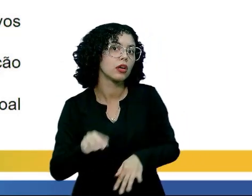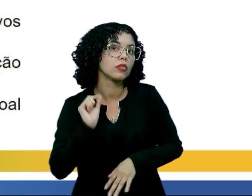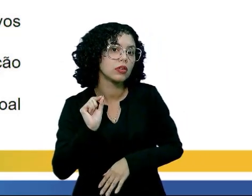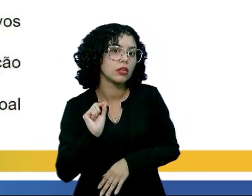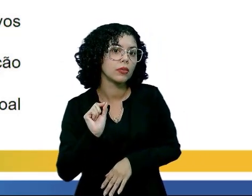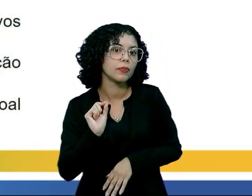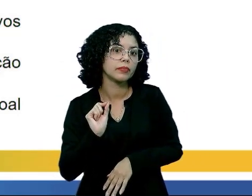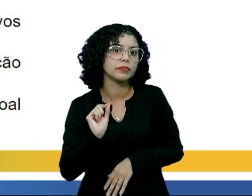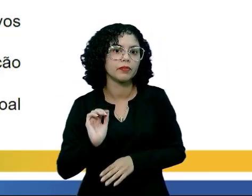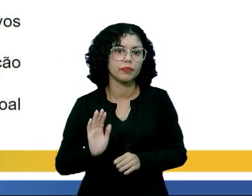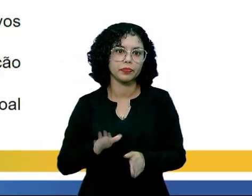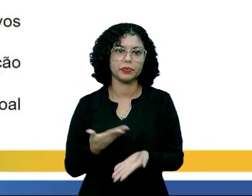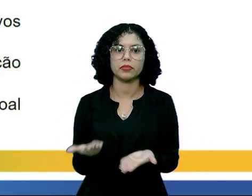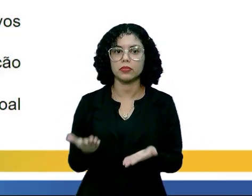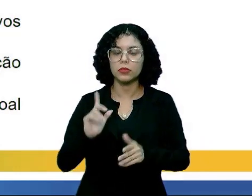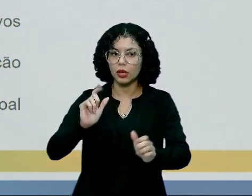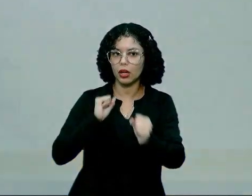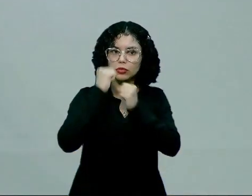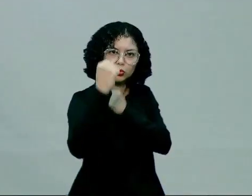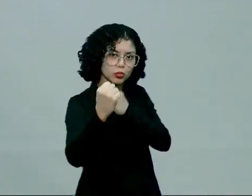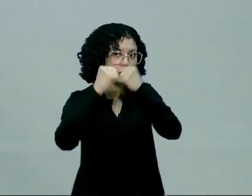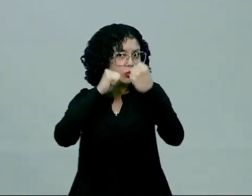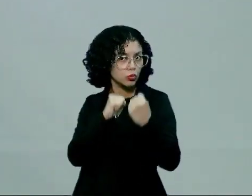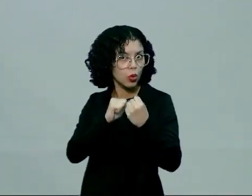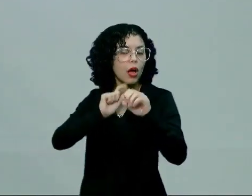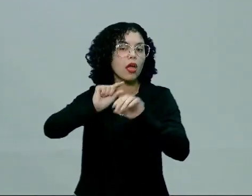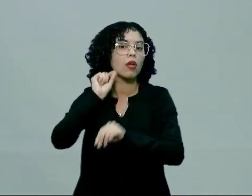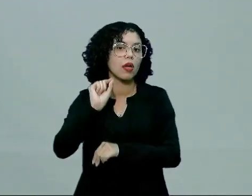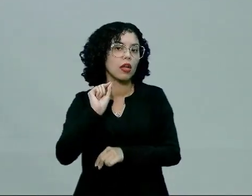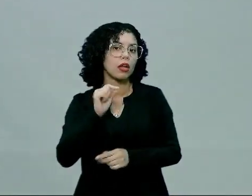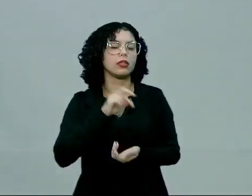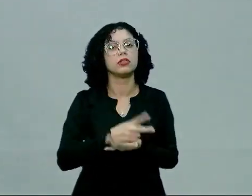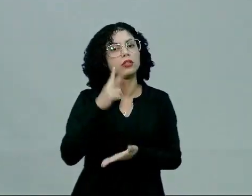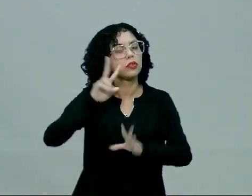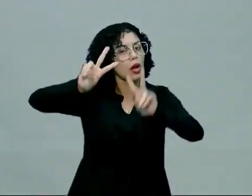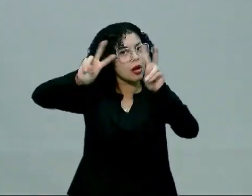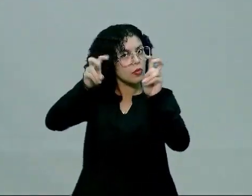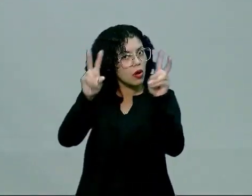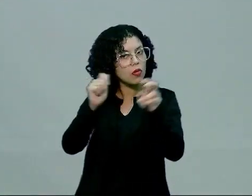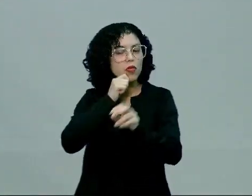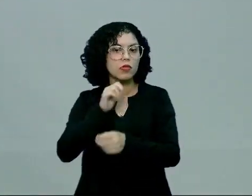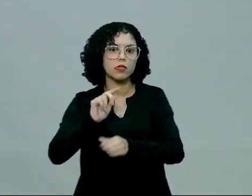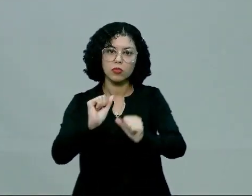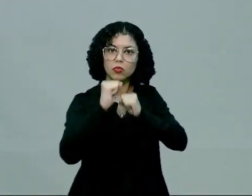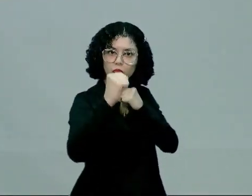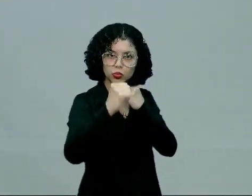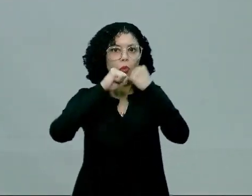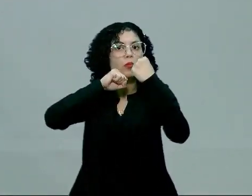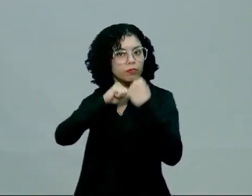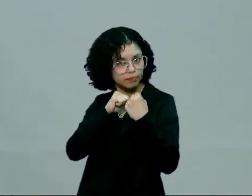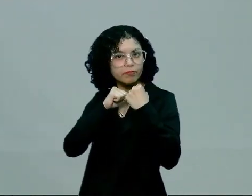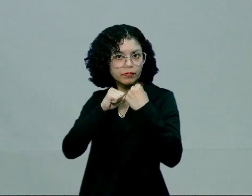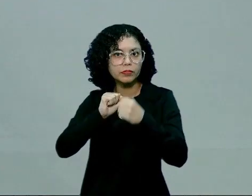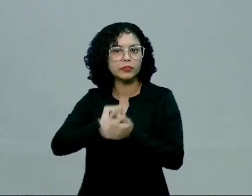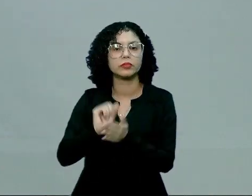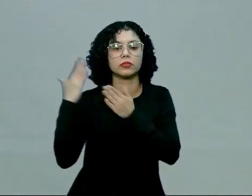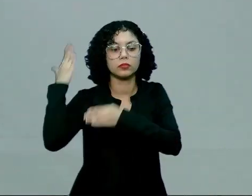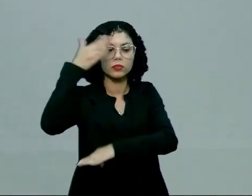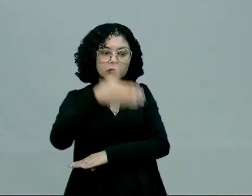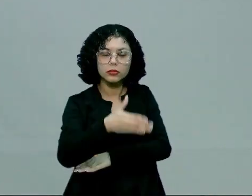mal compreendido Afinal as lutas então aqui a gente vai fazer uma abordagem Acerca das lutas esse